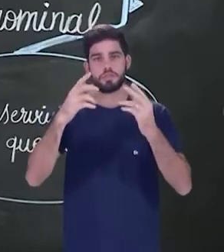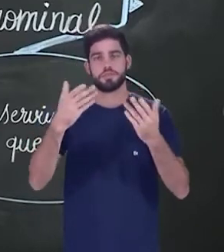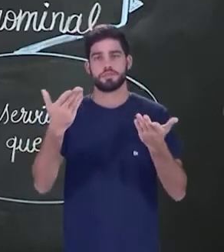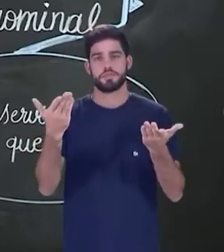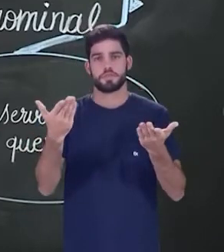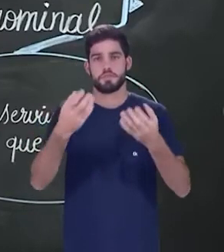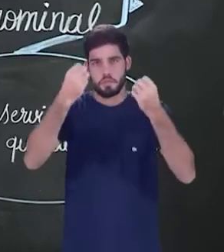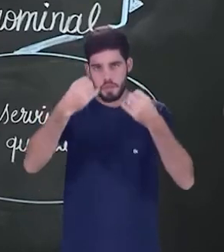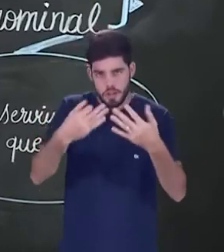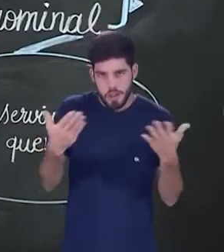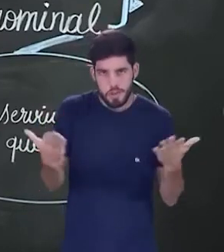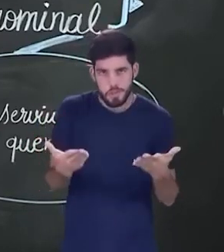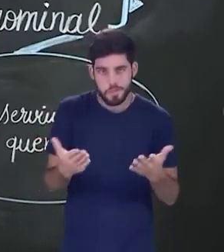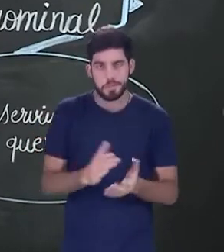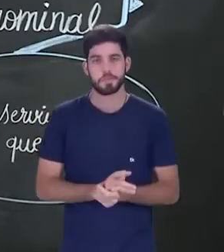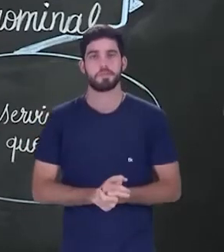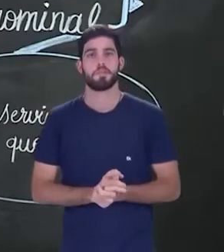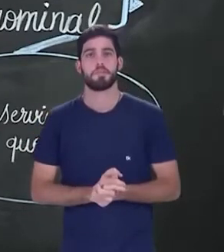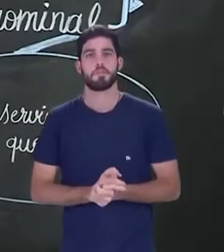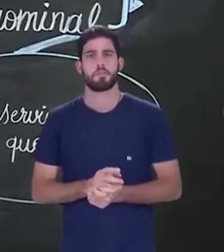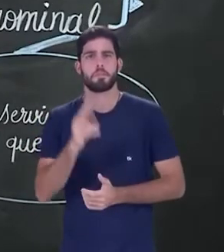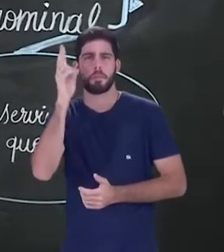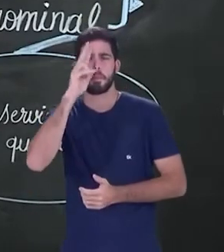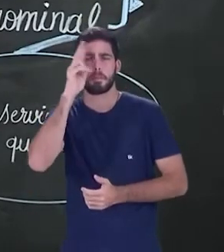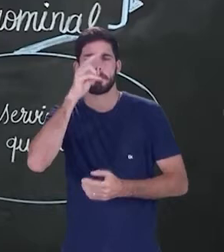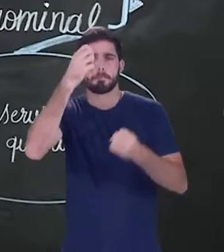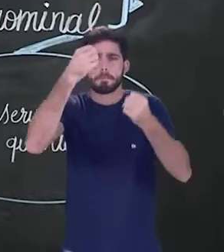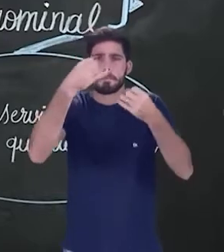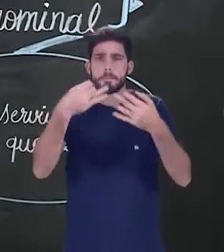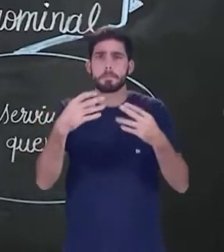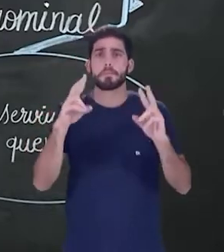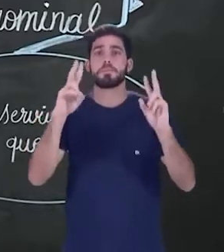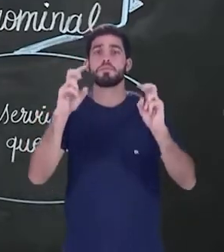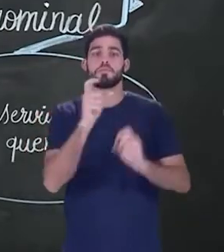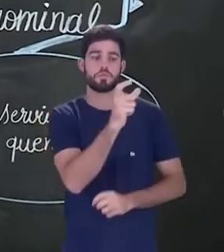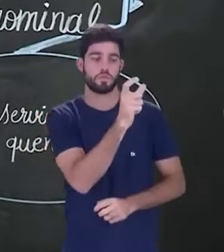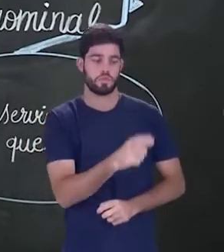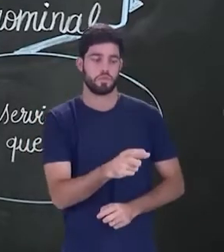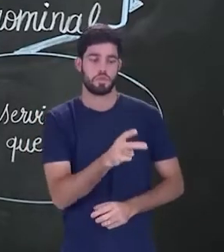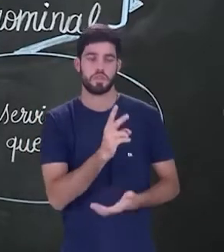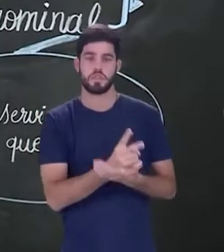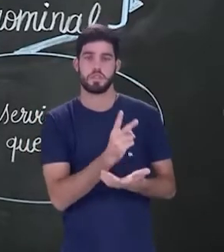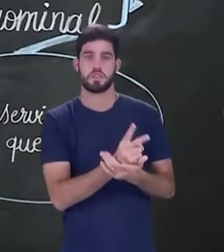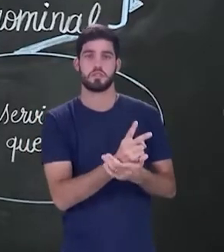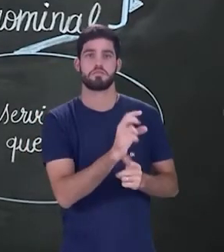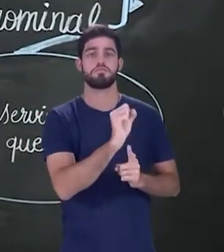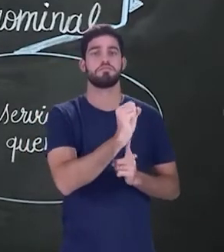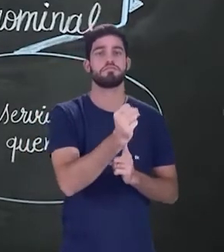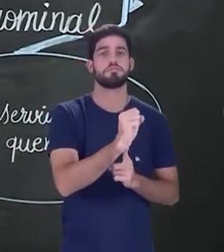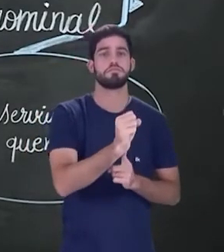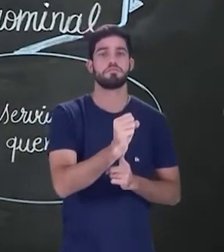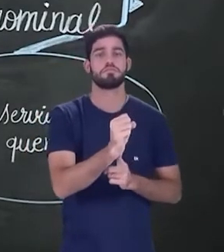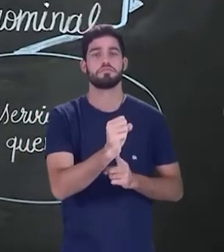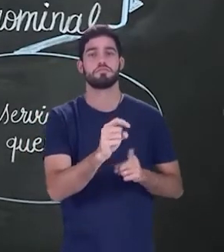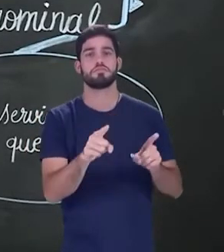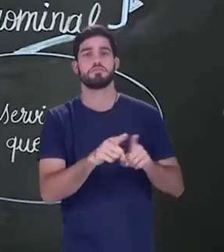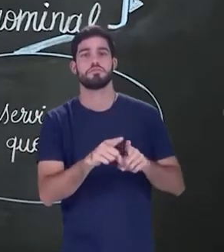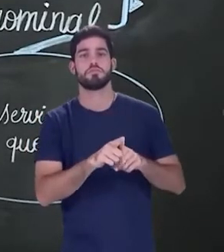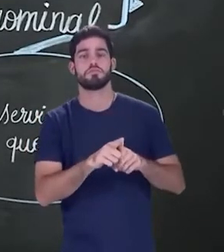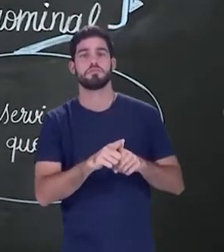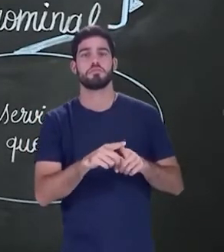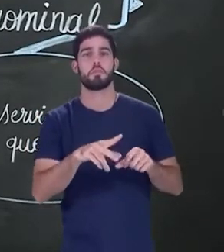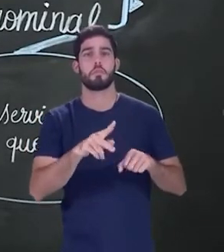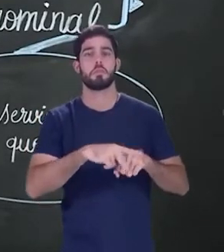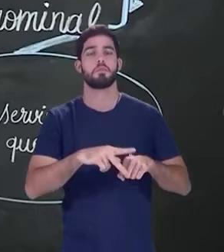falar hoje. Lembre que quando a gente falou de sujeito, a gente falou que o sujeito está sempre concentrado em torno de um substantivo, em torno de um pronome, ou